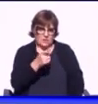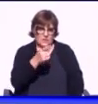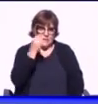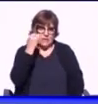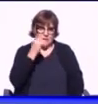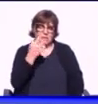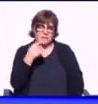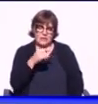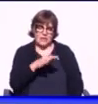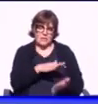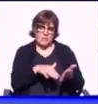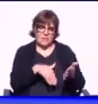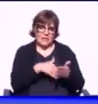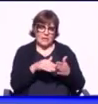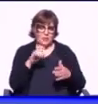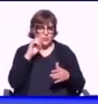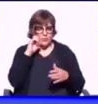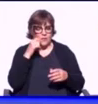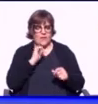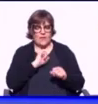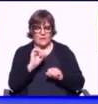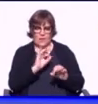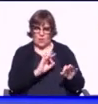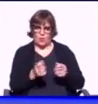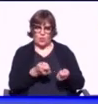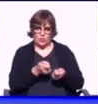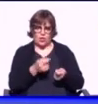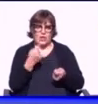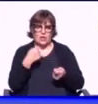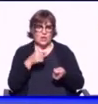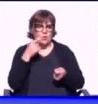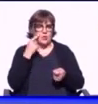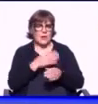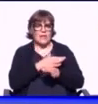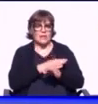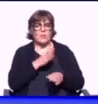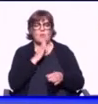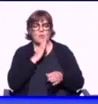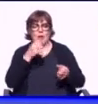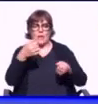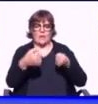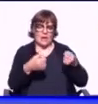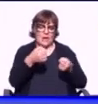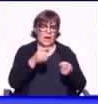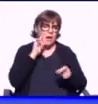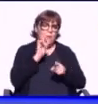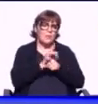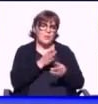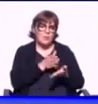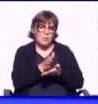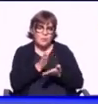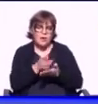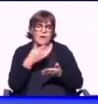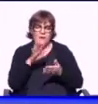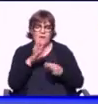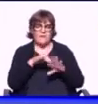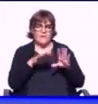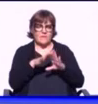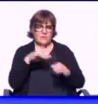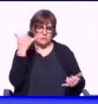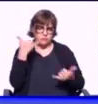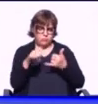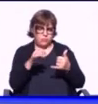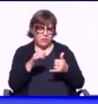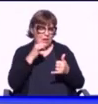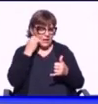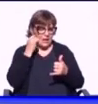foram planeados pelos suspeitos de forma relativamente organizada, havendo conhecimento prévio de moradas, viaturas e rotinas que permitiram orquestrar agressões violentas